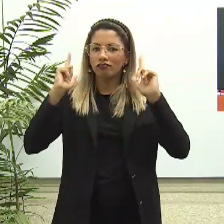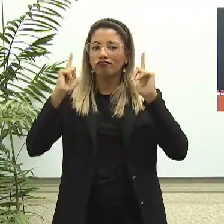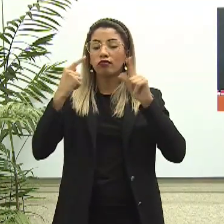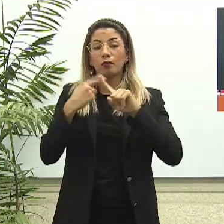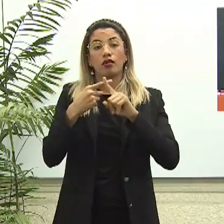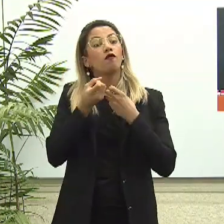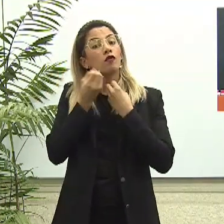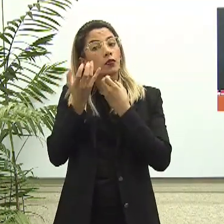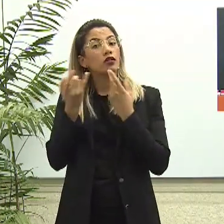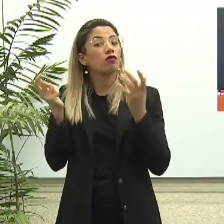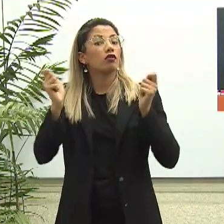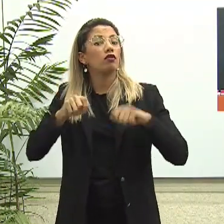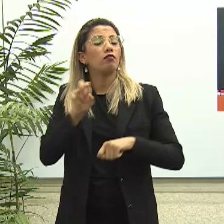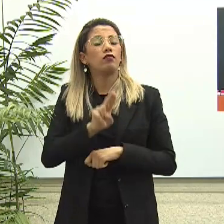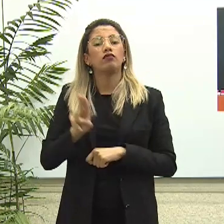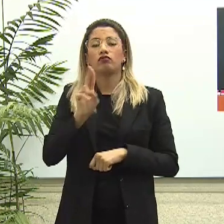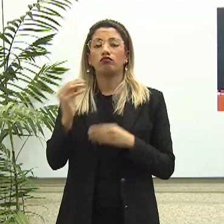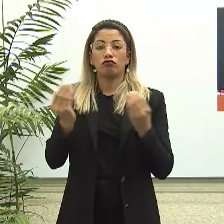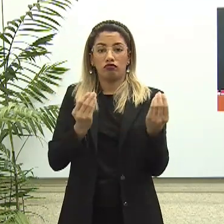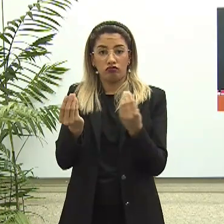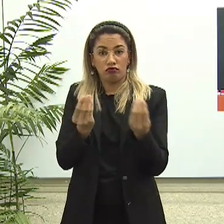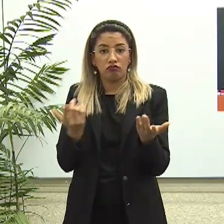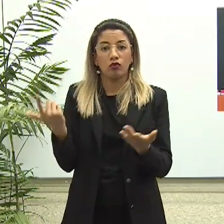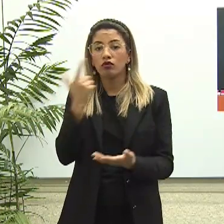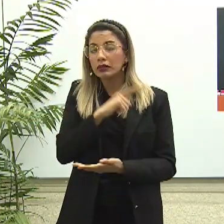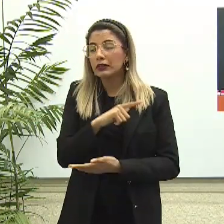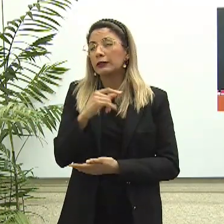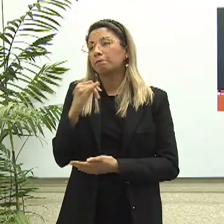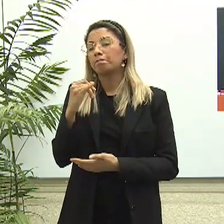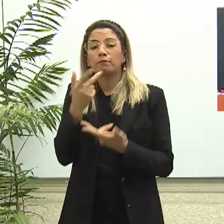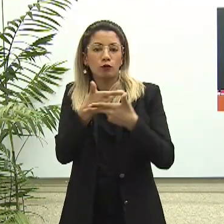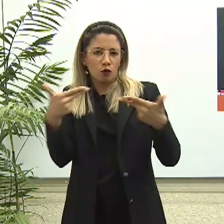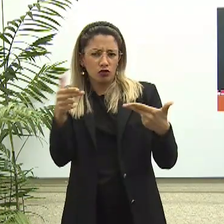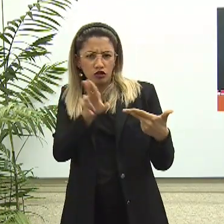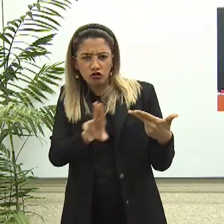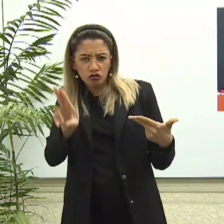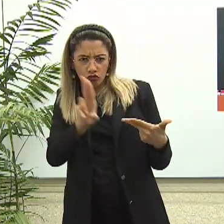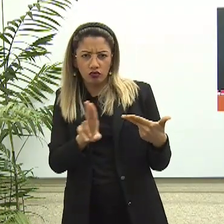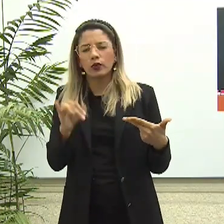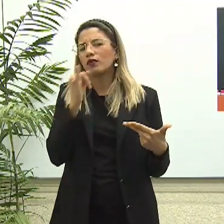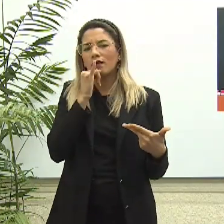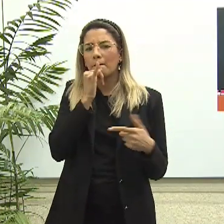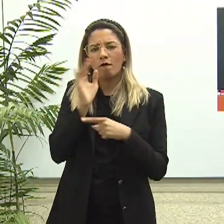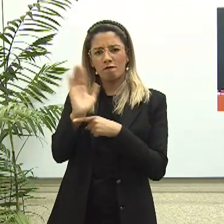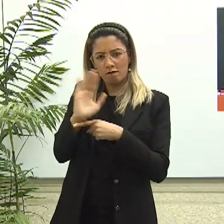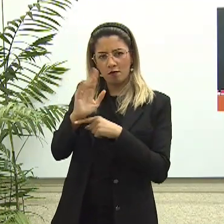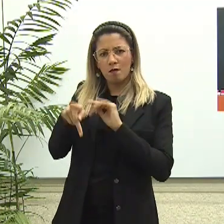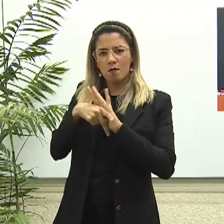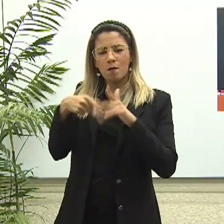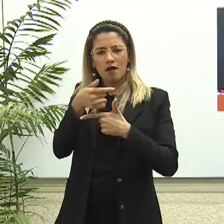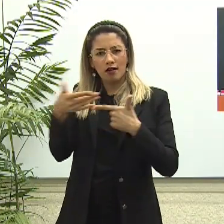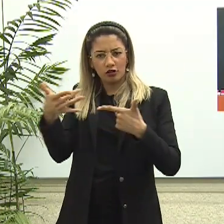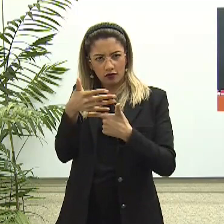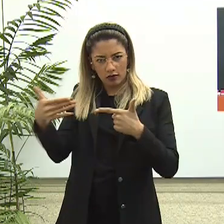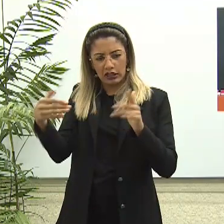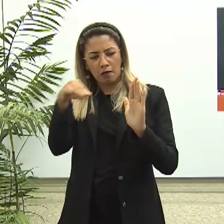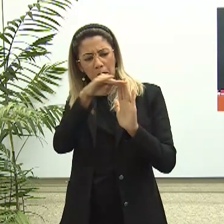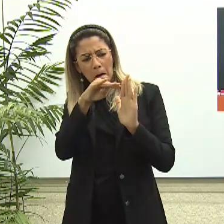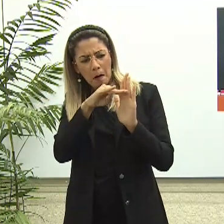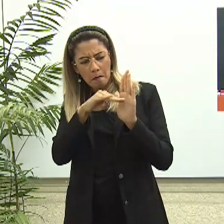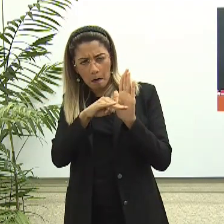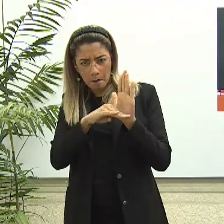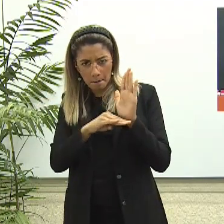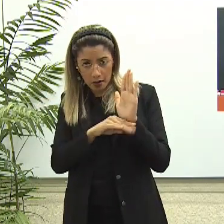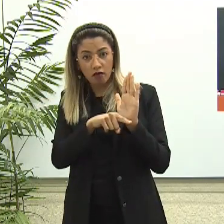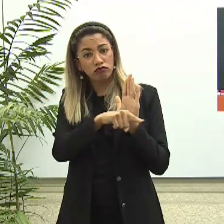servem tanto para eh regular o cardápio eh se a gente pensar o cardápio de filmes do Netflix que vai aparecer pra gente mas também o